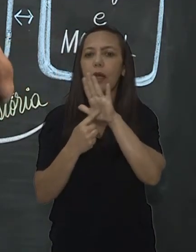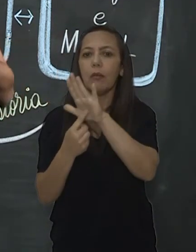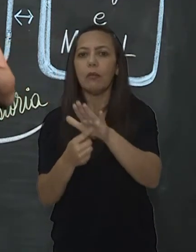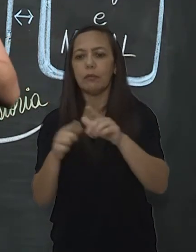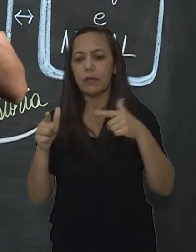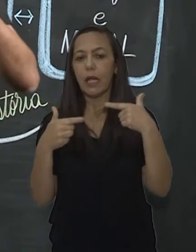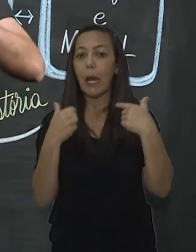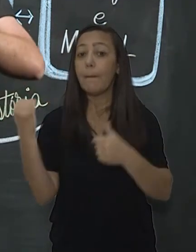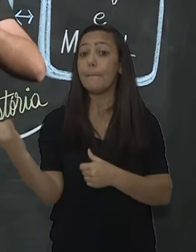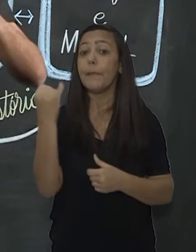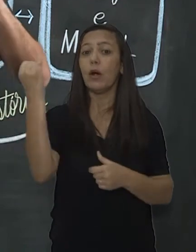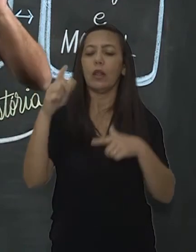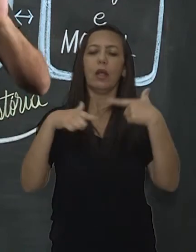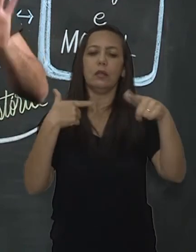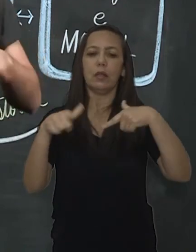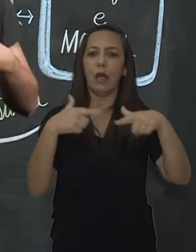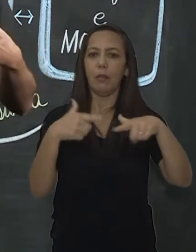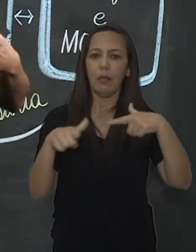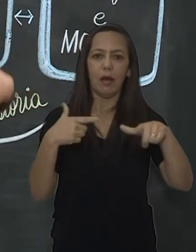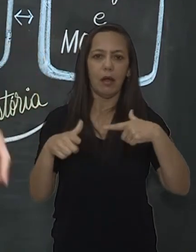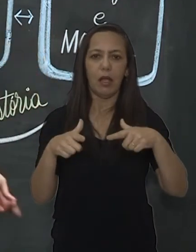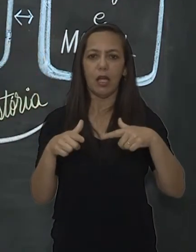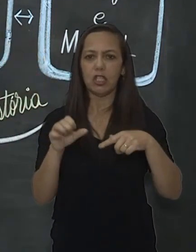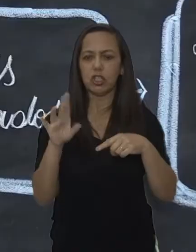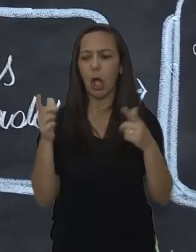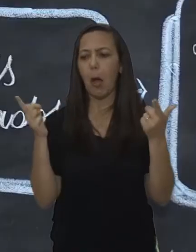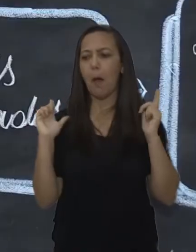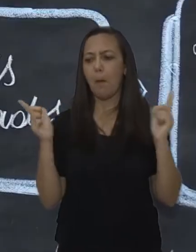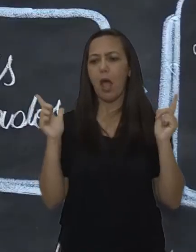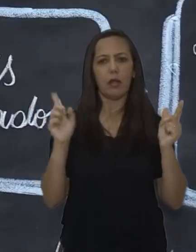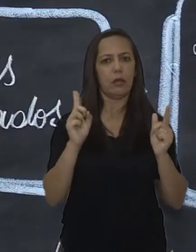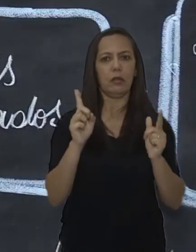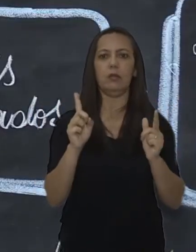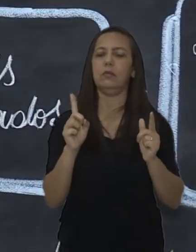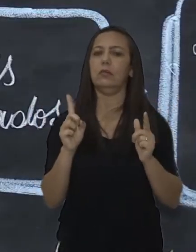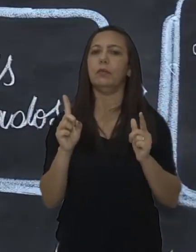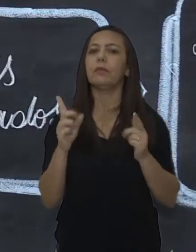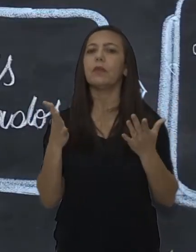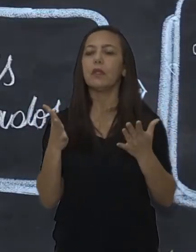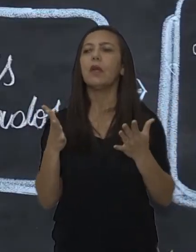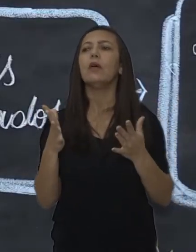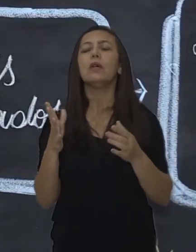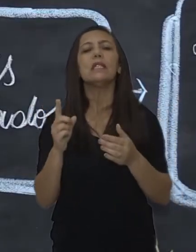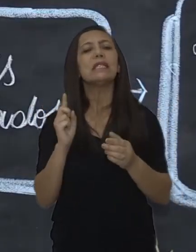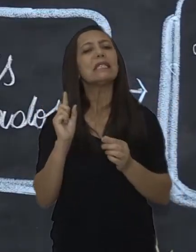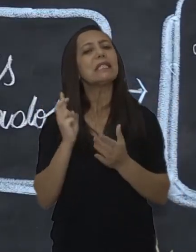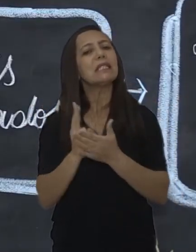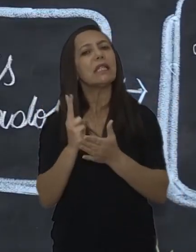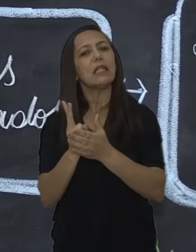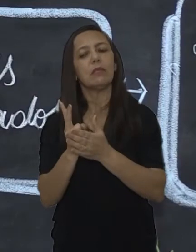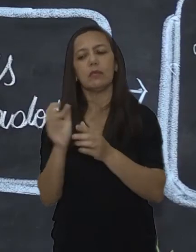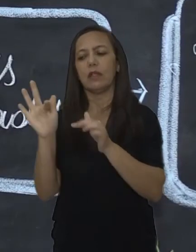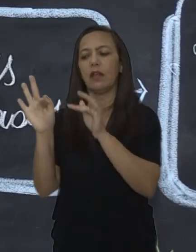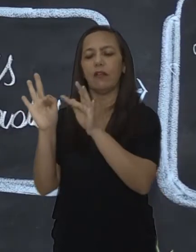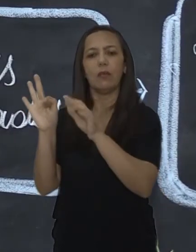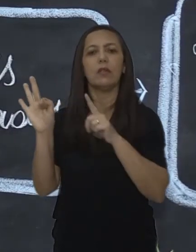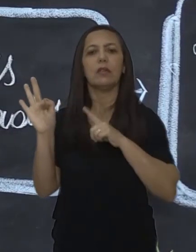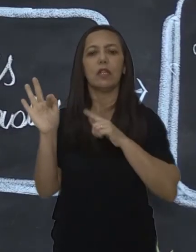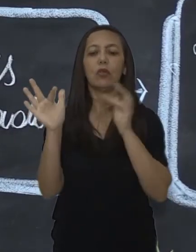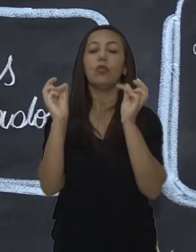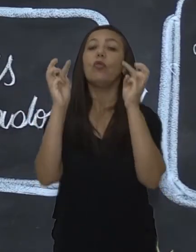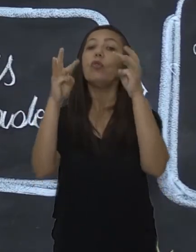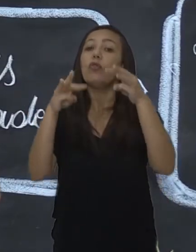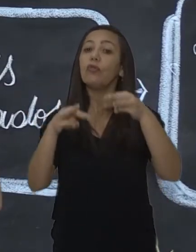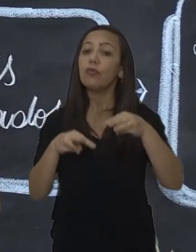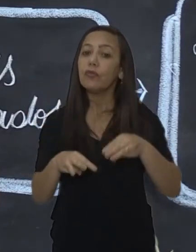de não deixar as coisas só pela curtição, só pelo prazer. Essa moral ela vai vir sempre colocada no final da narrativa, porque é como